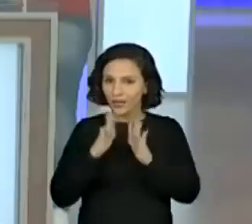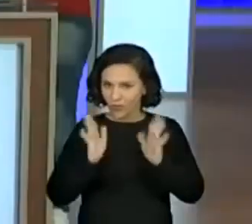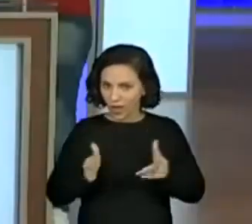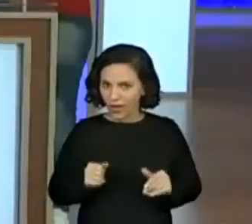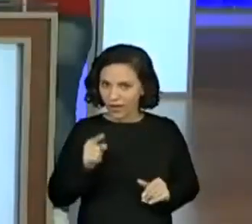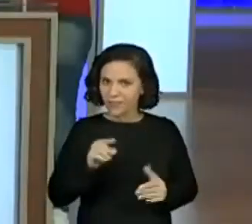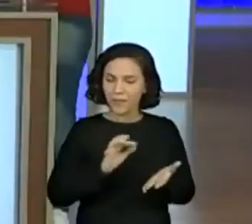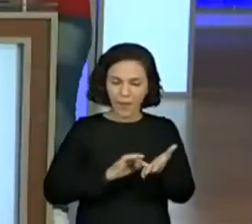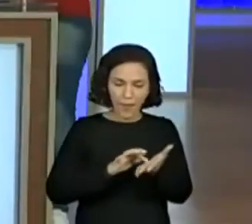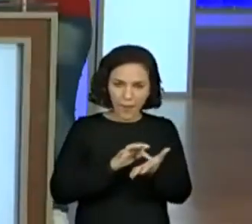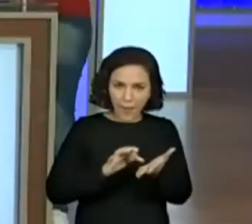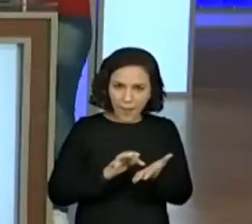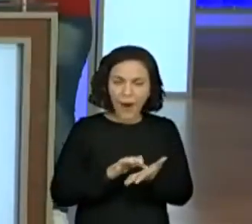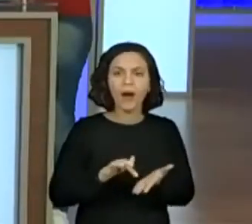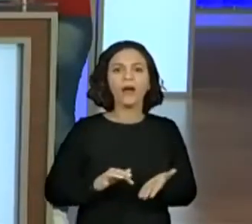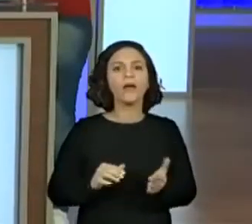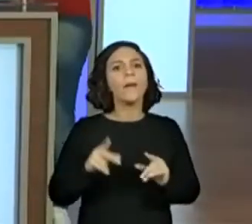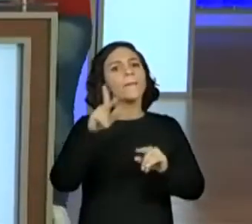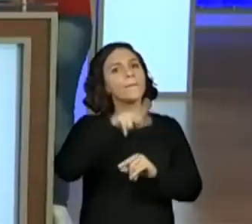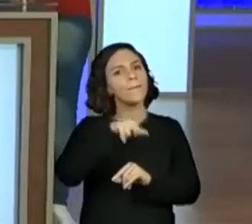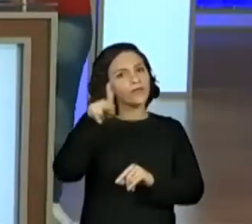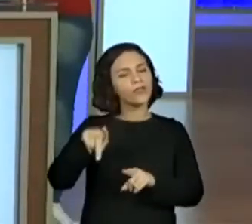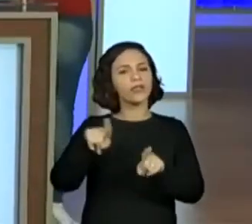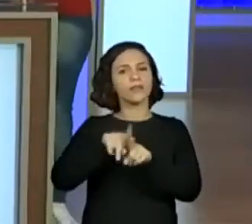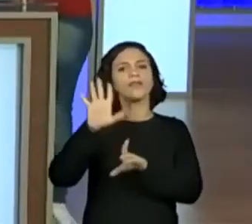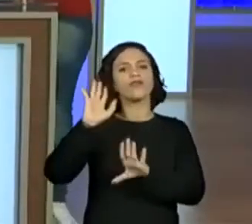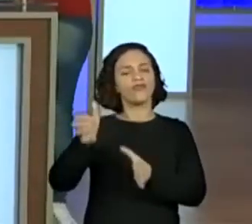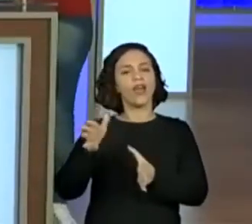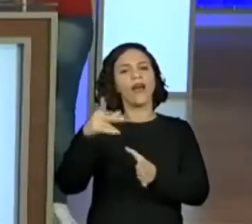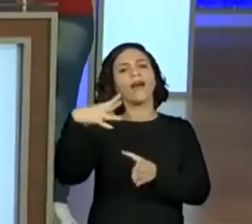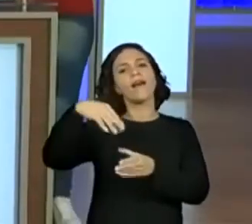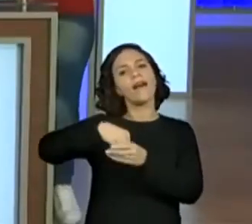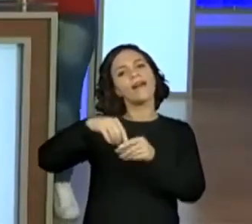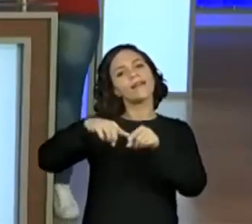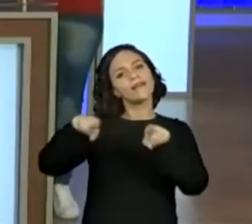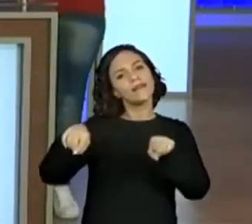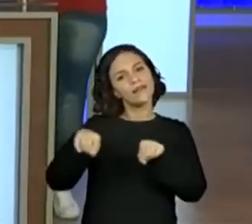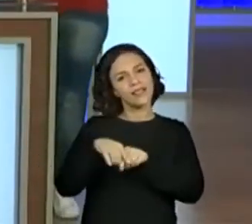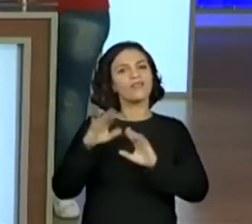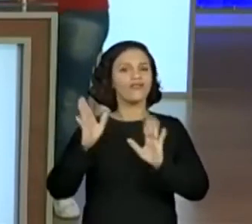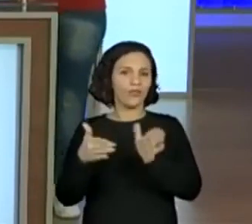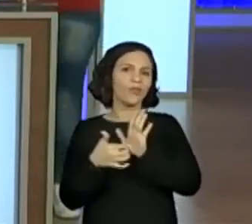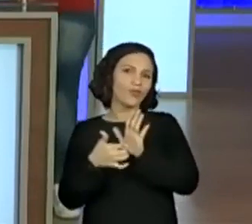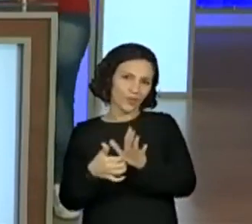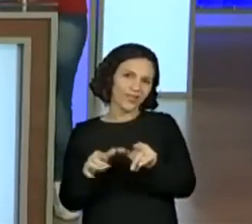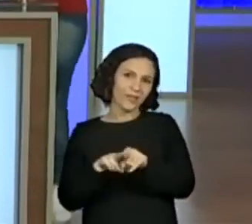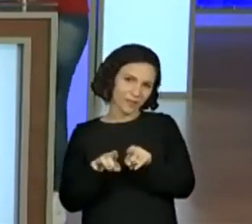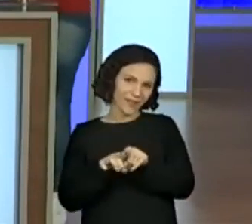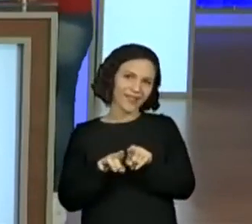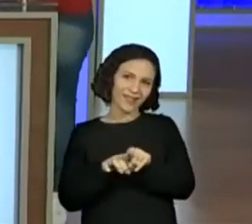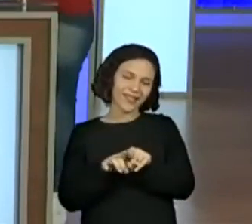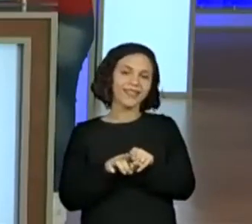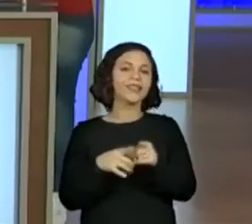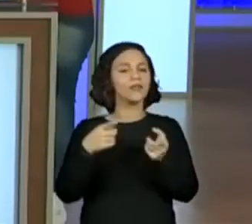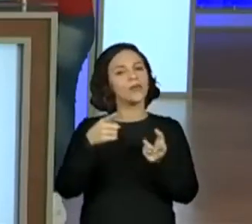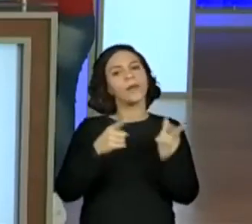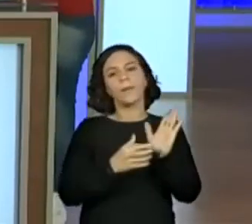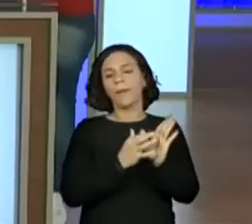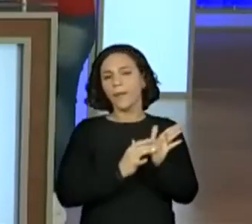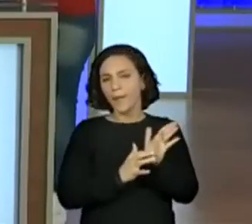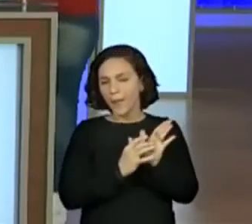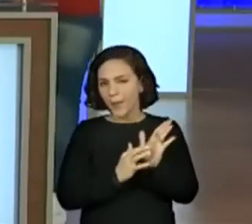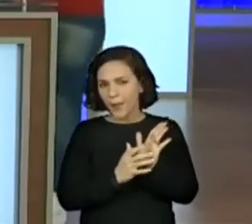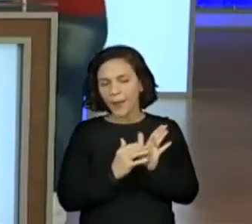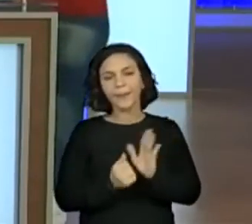fazem uso dela, os professores também certamente já trabalharam alguma atividade com vocês, não é? Que envolvesse aí o uso da